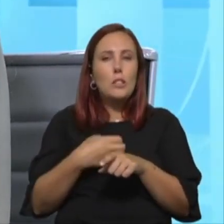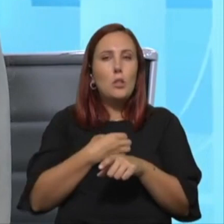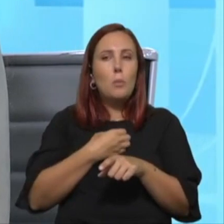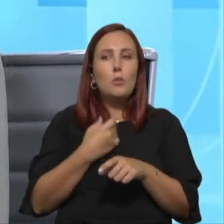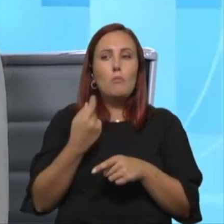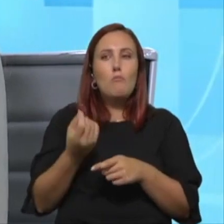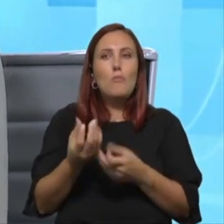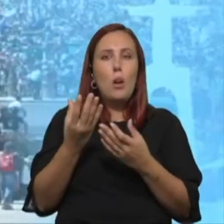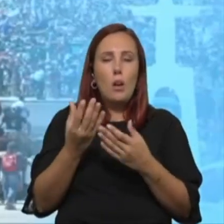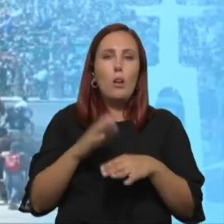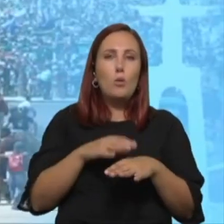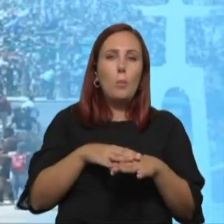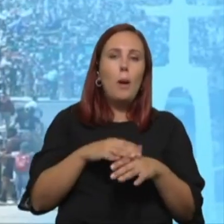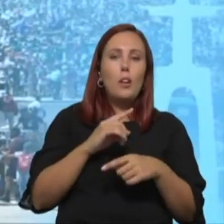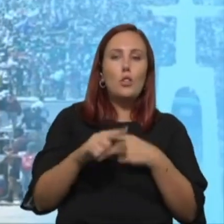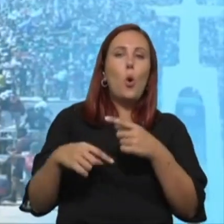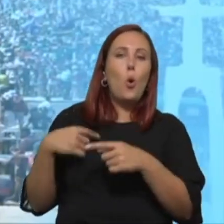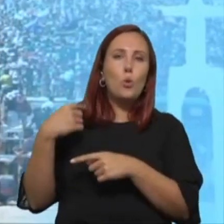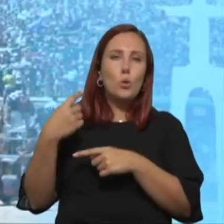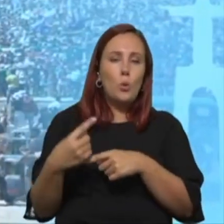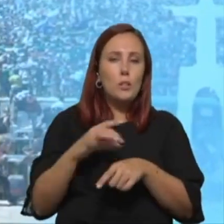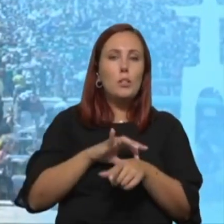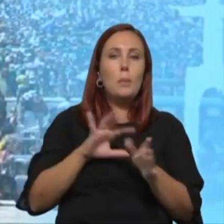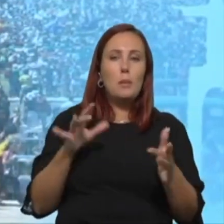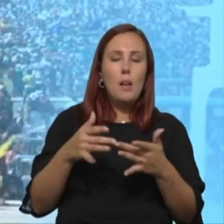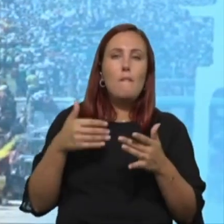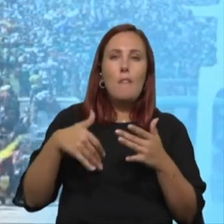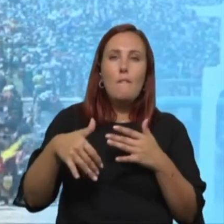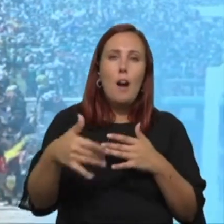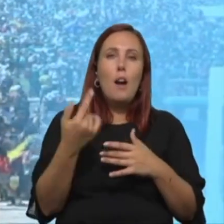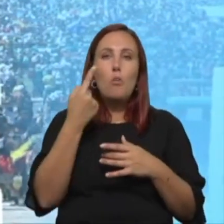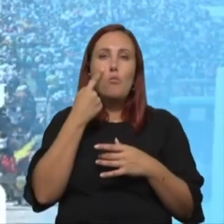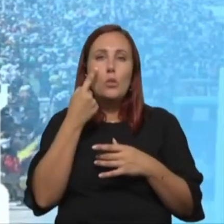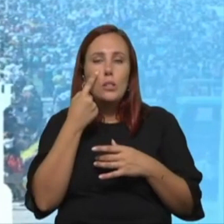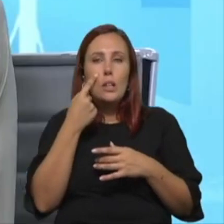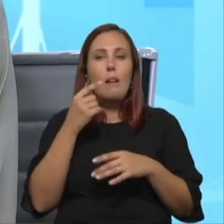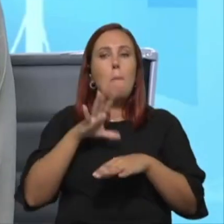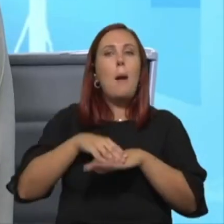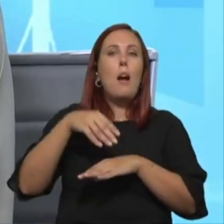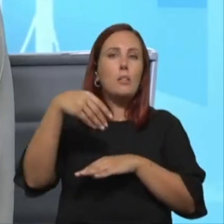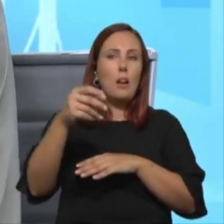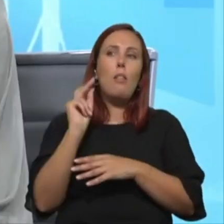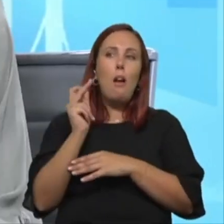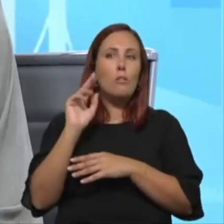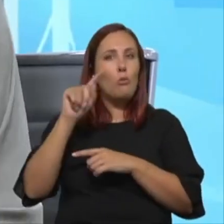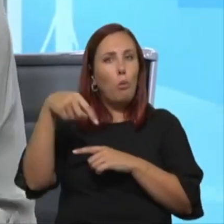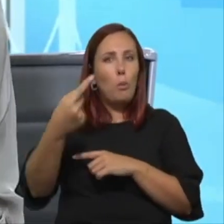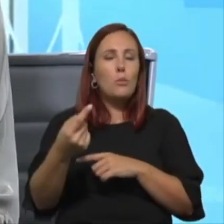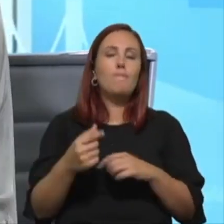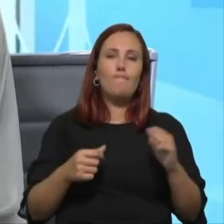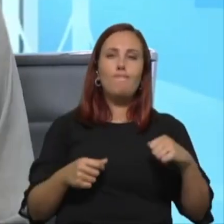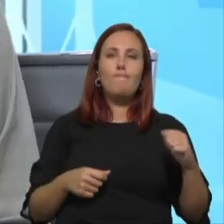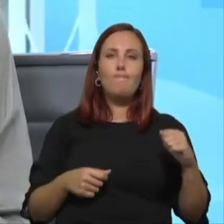apontam precisamente para que as consequências da pandemia só as iremos conhecer daqui a alguns anos. Sim. À medida que o